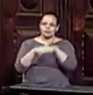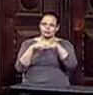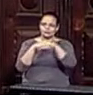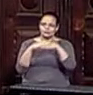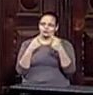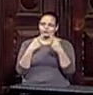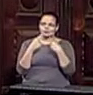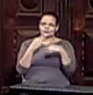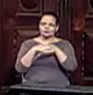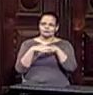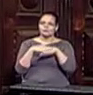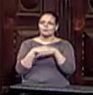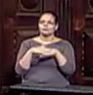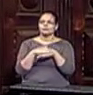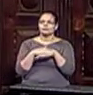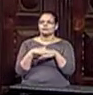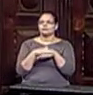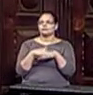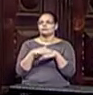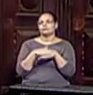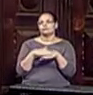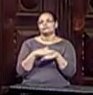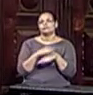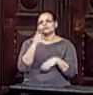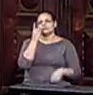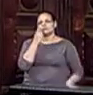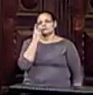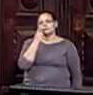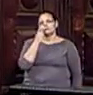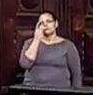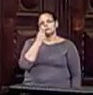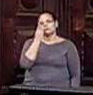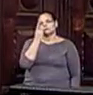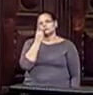conversava com o deputado